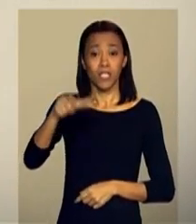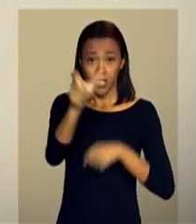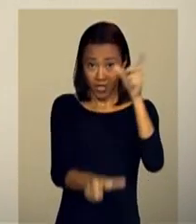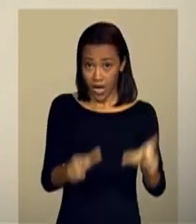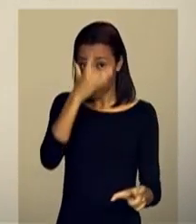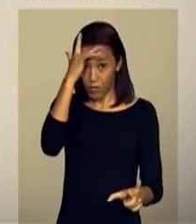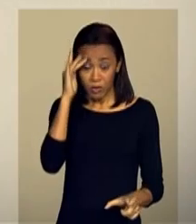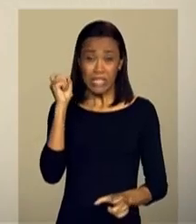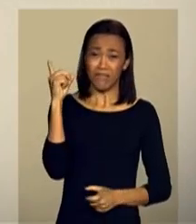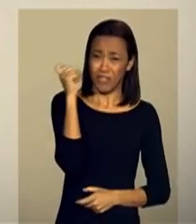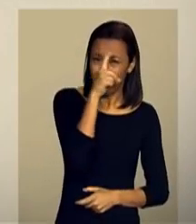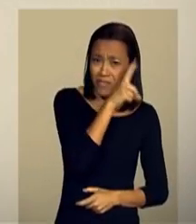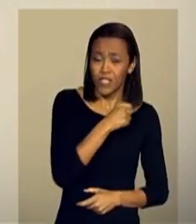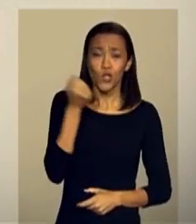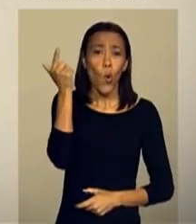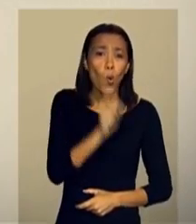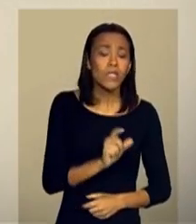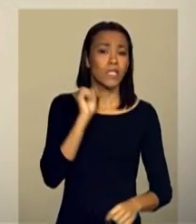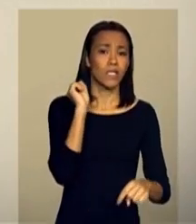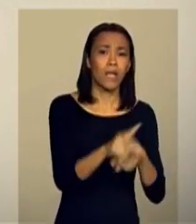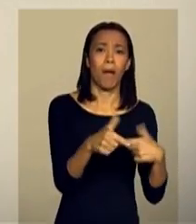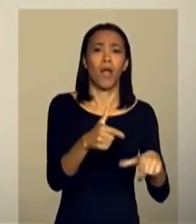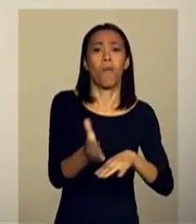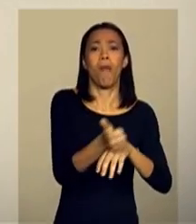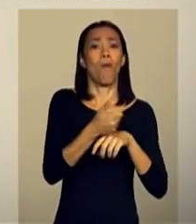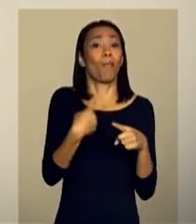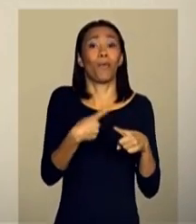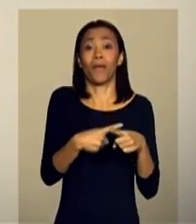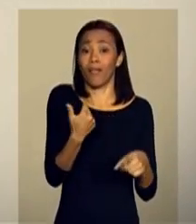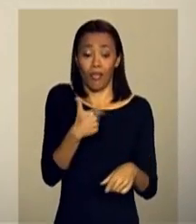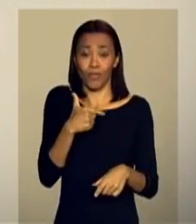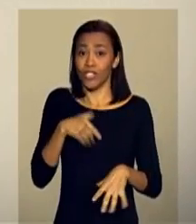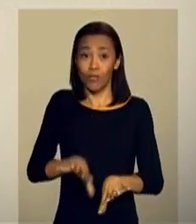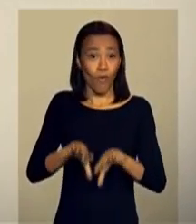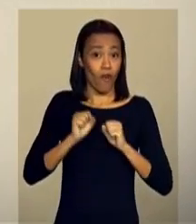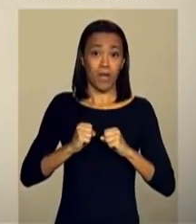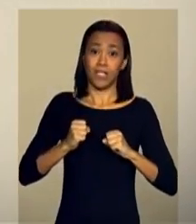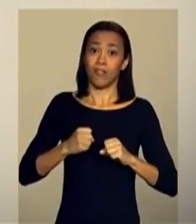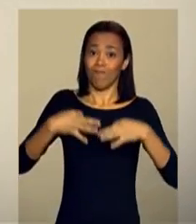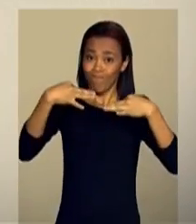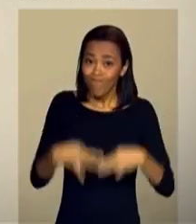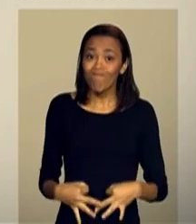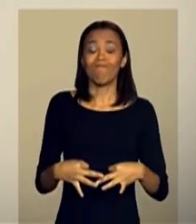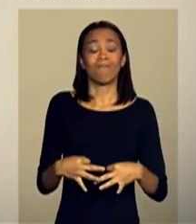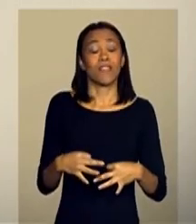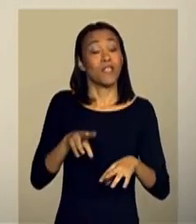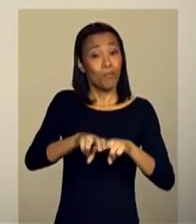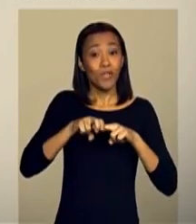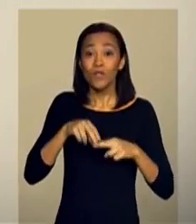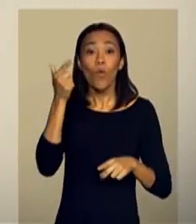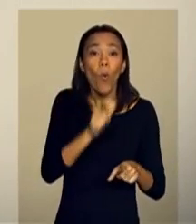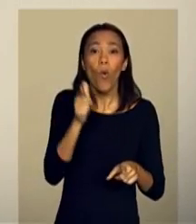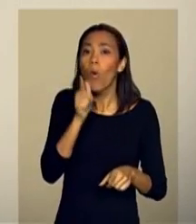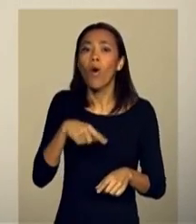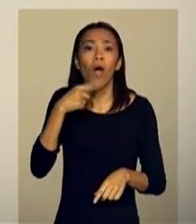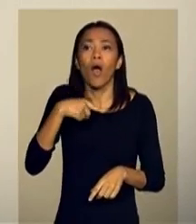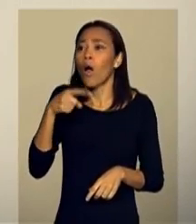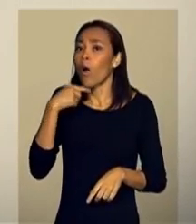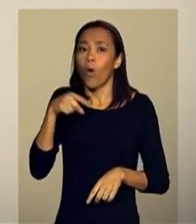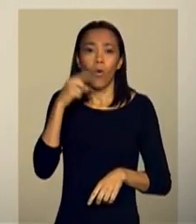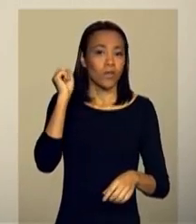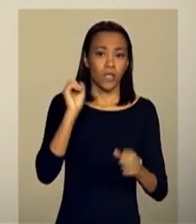tiveram dificuldade de conseguir um emprego melhor porque não tinham a formação adequada e, por isso, não conseguiam um